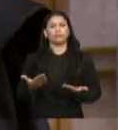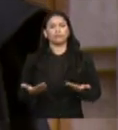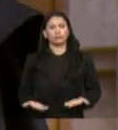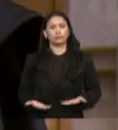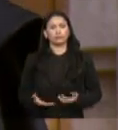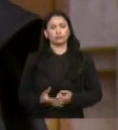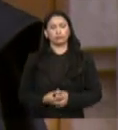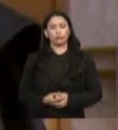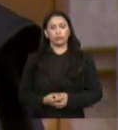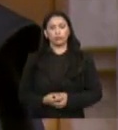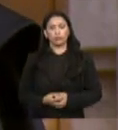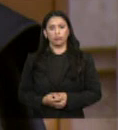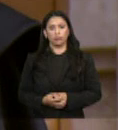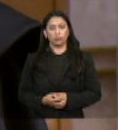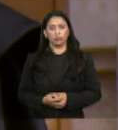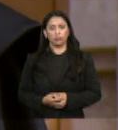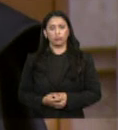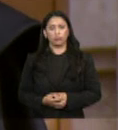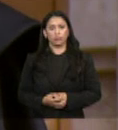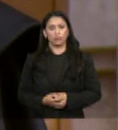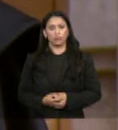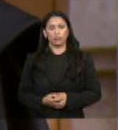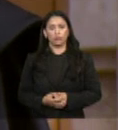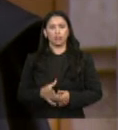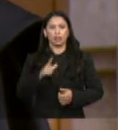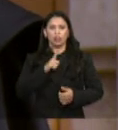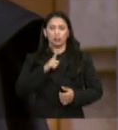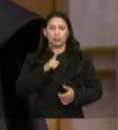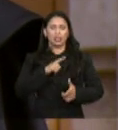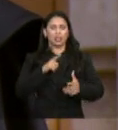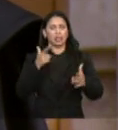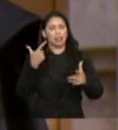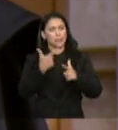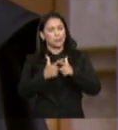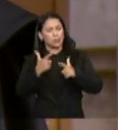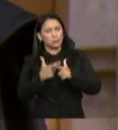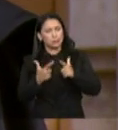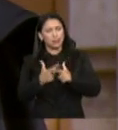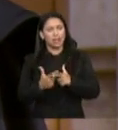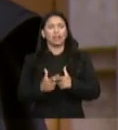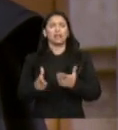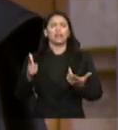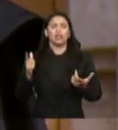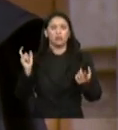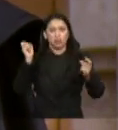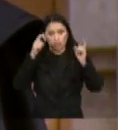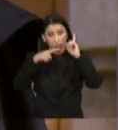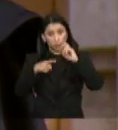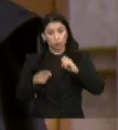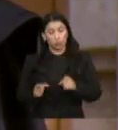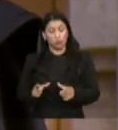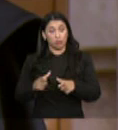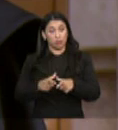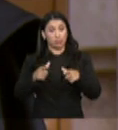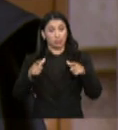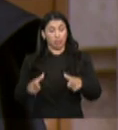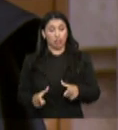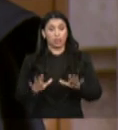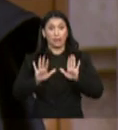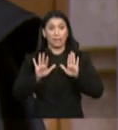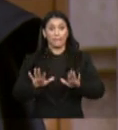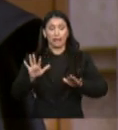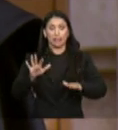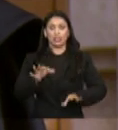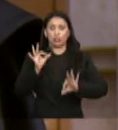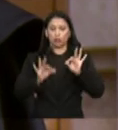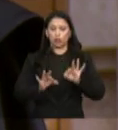potestades tamanhas como barreira em superável as demasias de parte a parte a suprema Justiça Federal